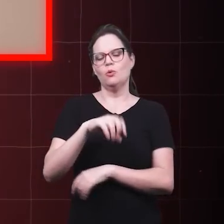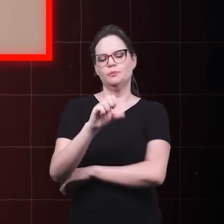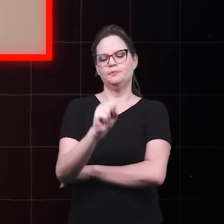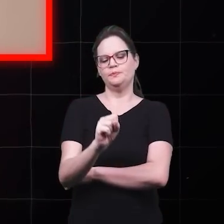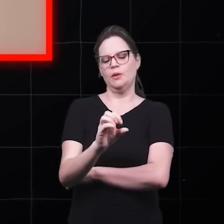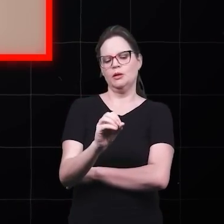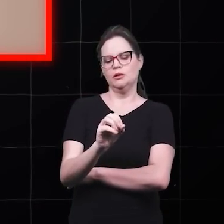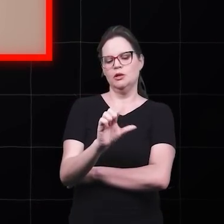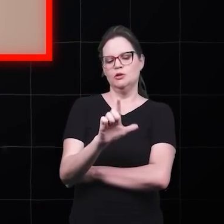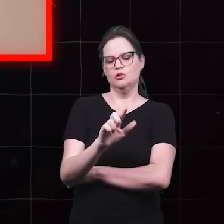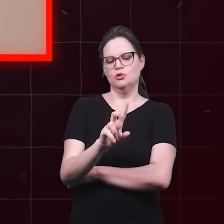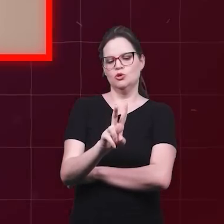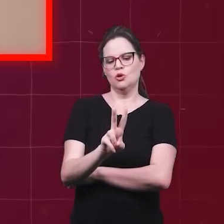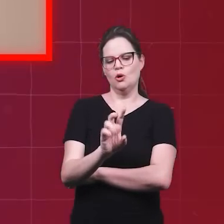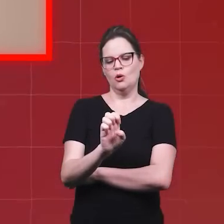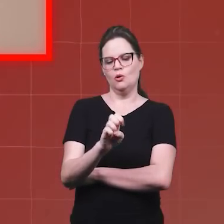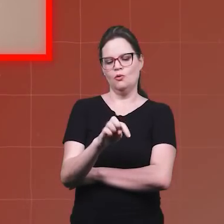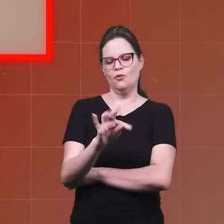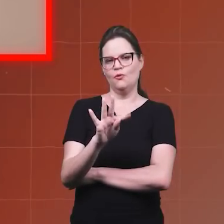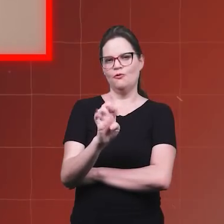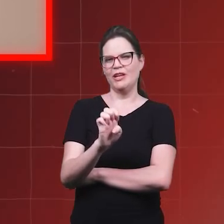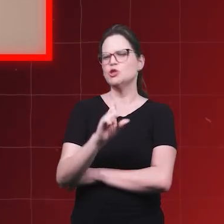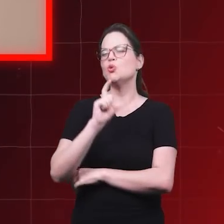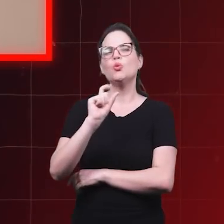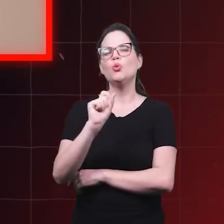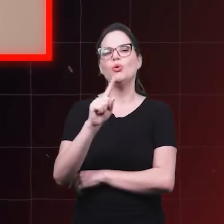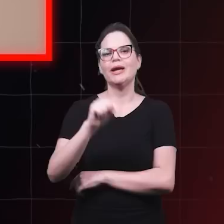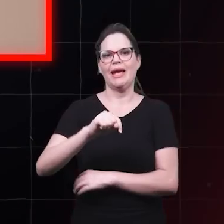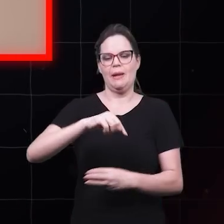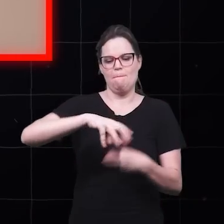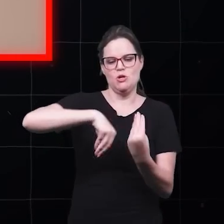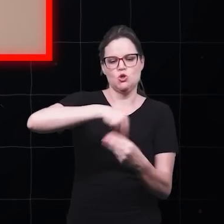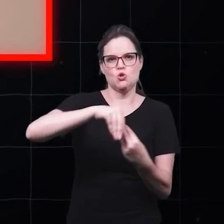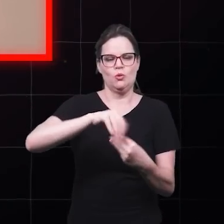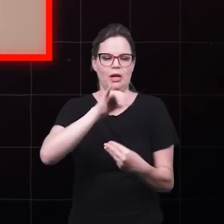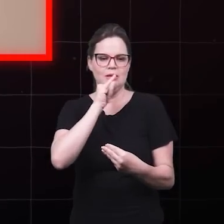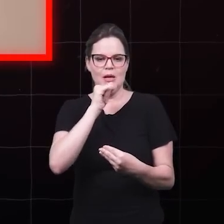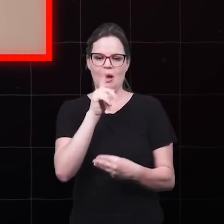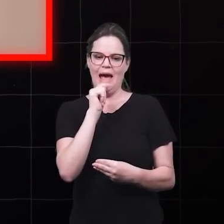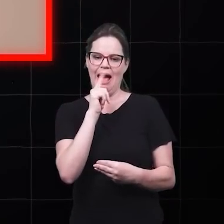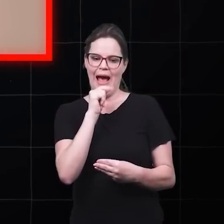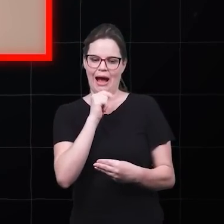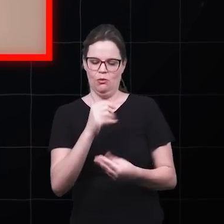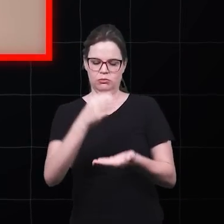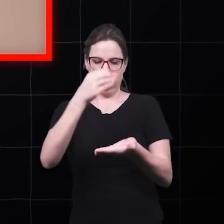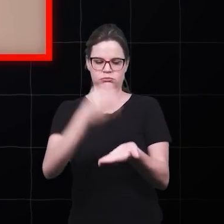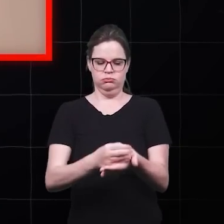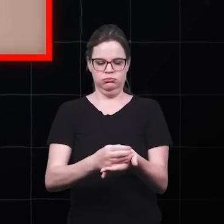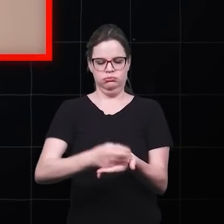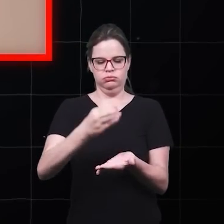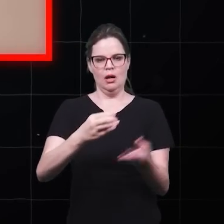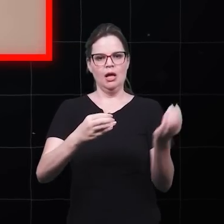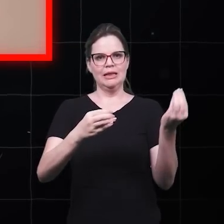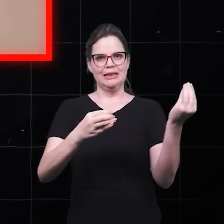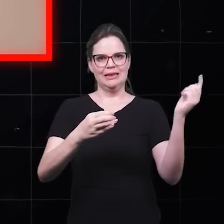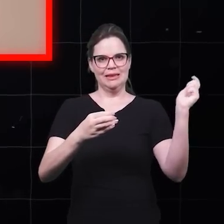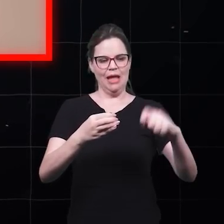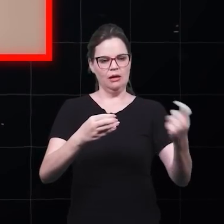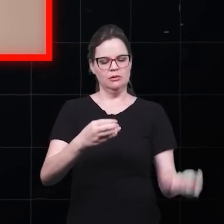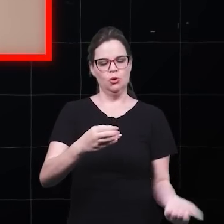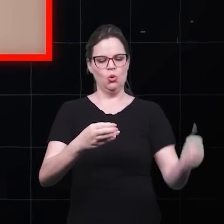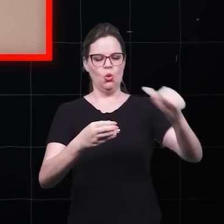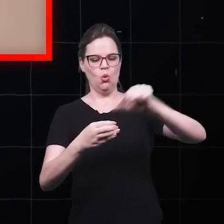outros tipos de compostos devido à sua polaridade. As águas, elas têm, em geral, a sua composição